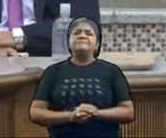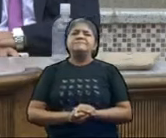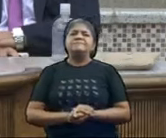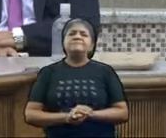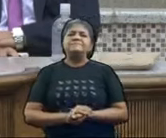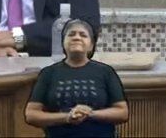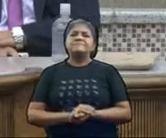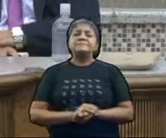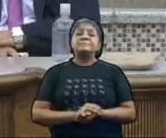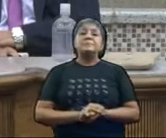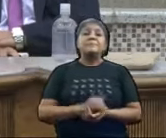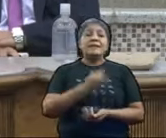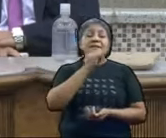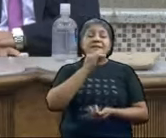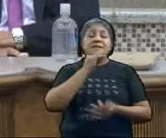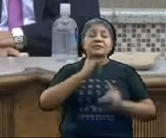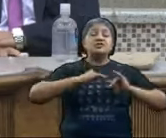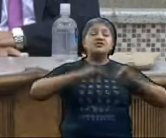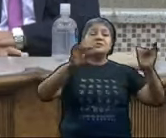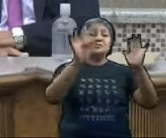Olha o que diz aí o texto